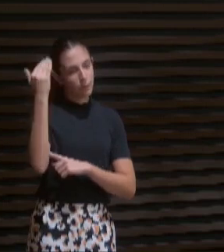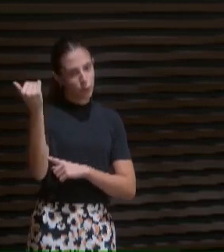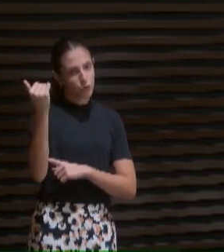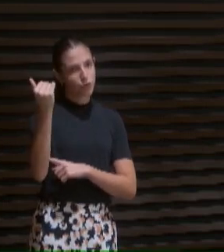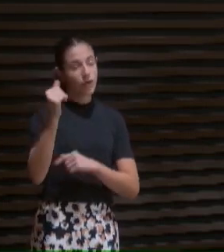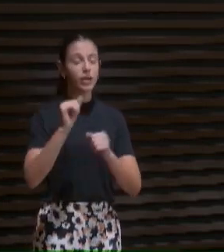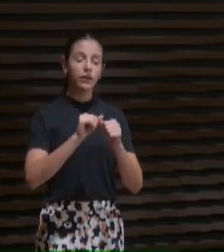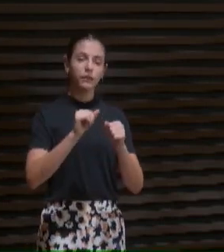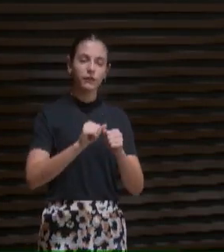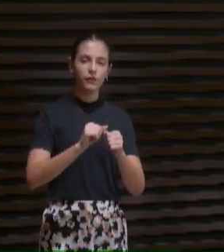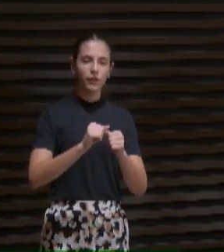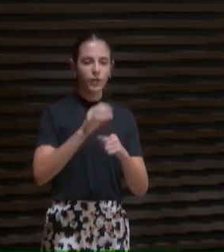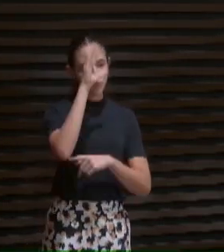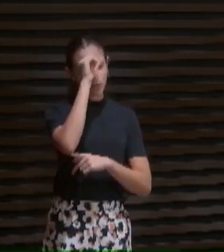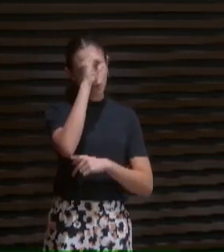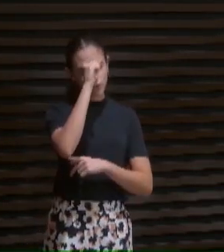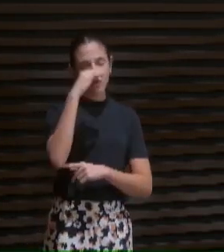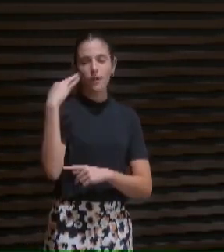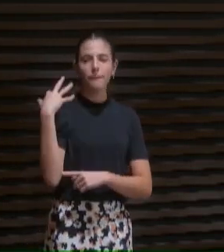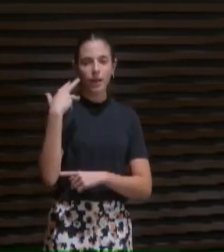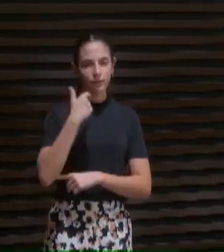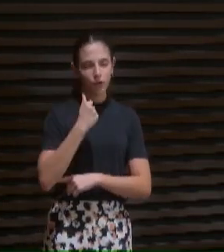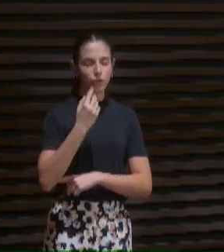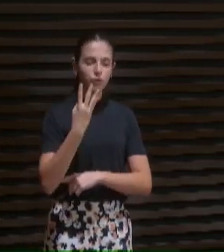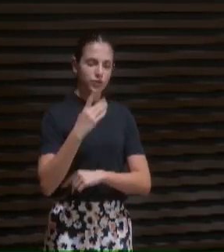estudo maravilhoso sobre os 4